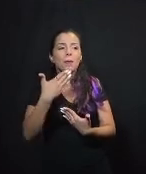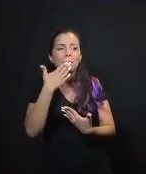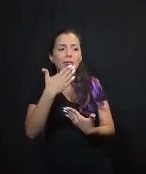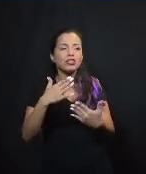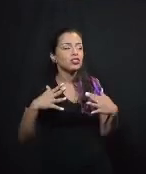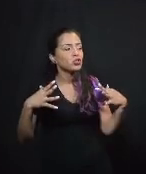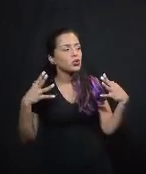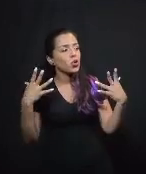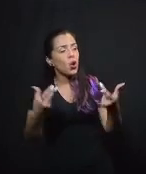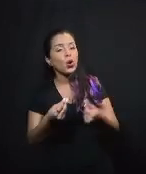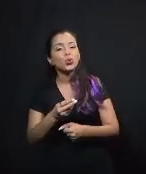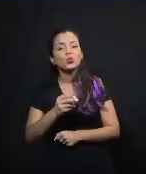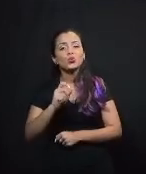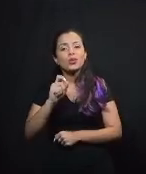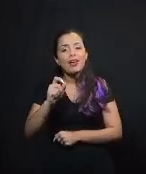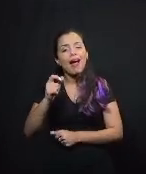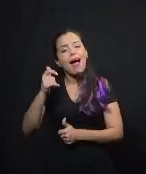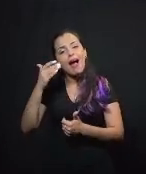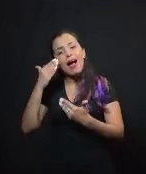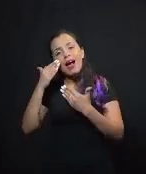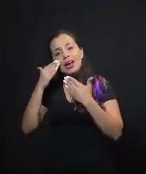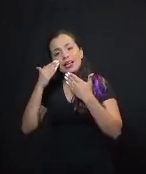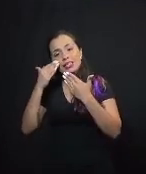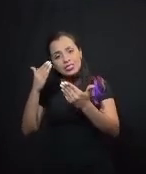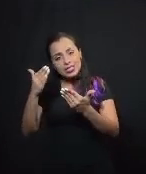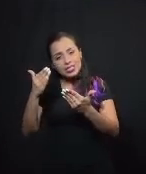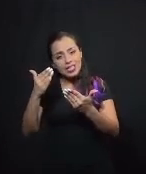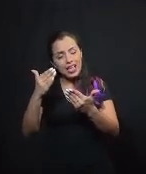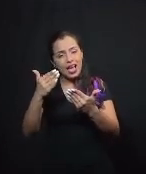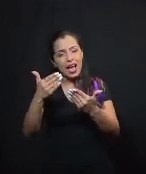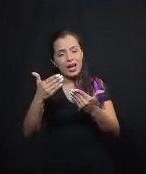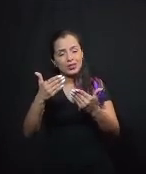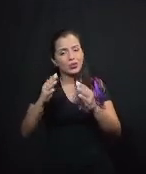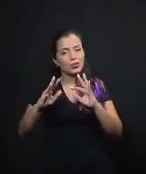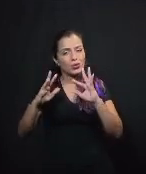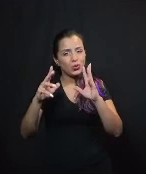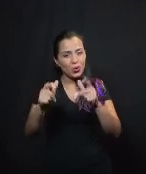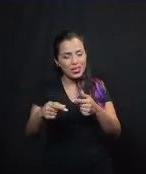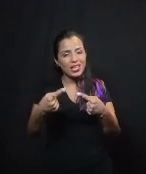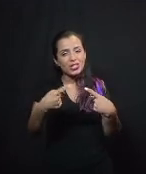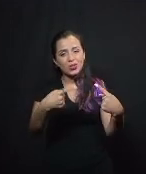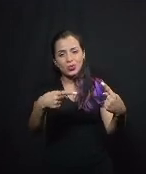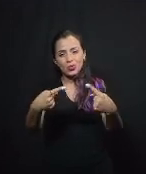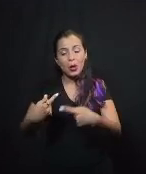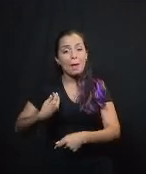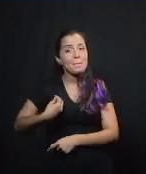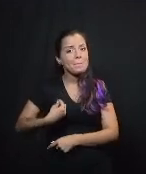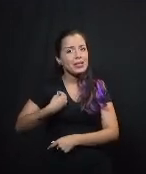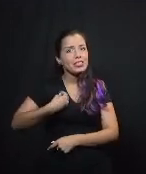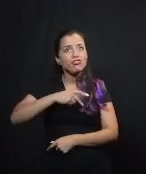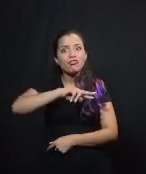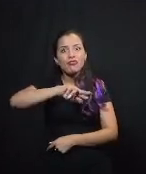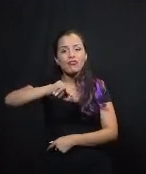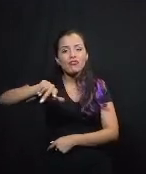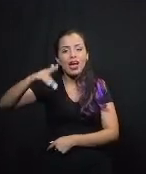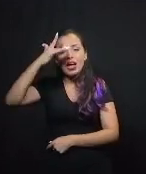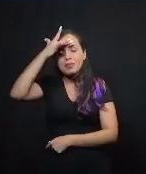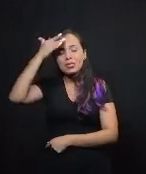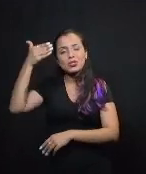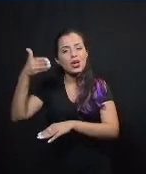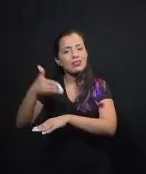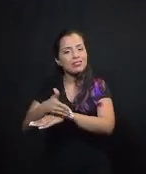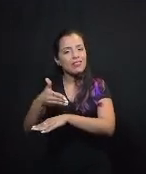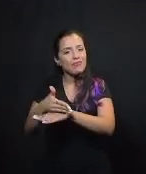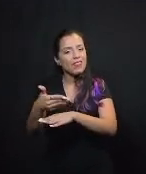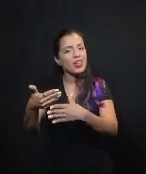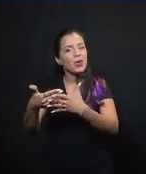aqui, agradecendo a promoção de todas essas discussões, a presença de tantas cabeças pensantes maravilhosas